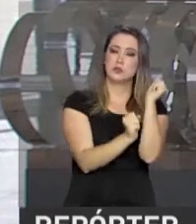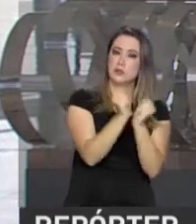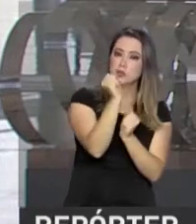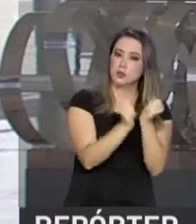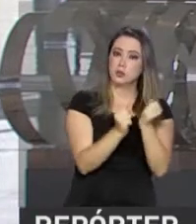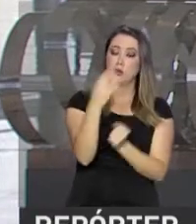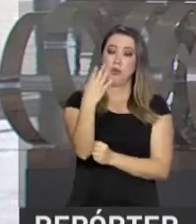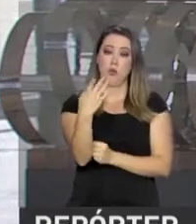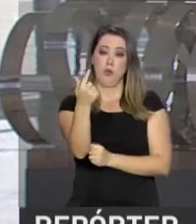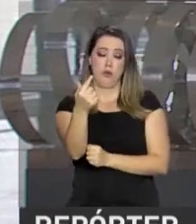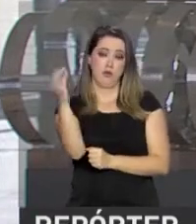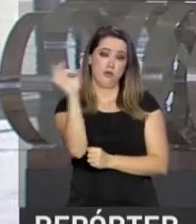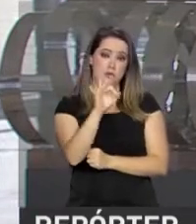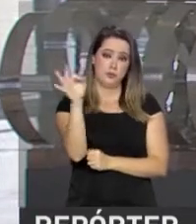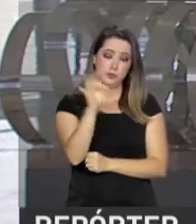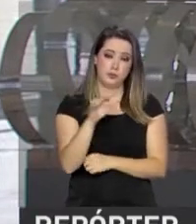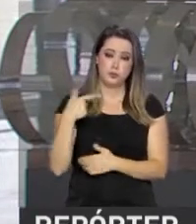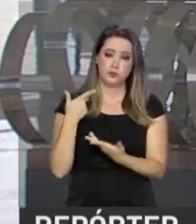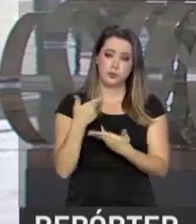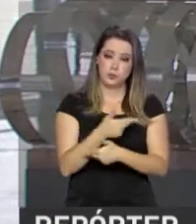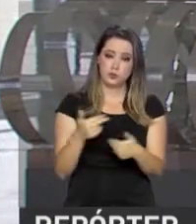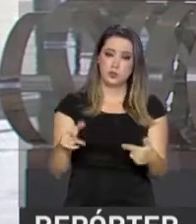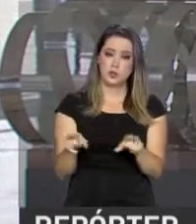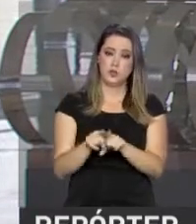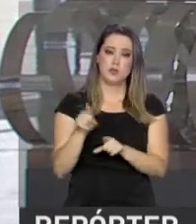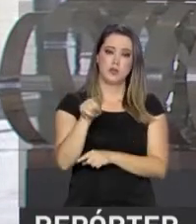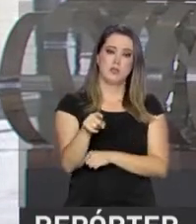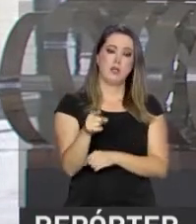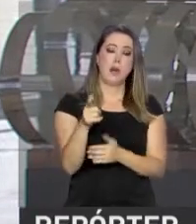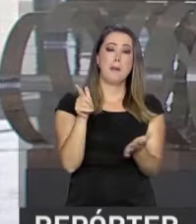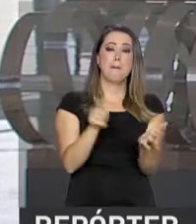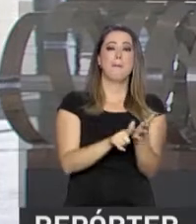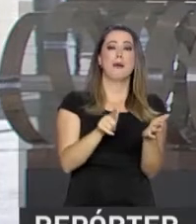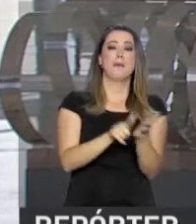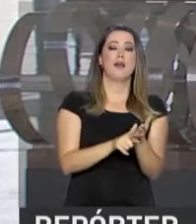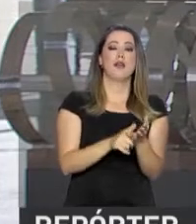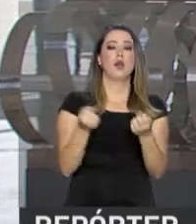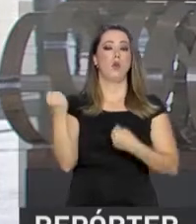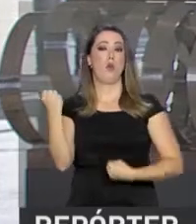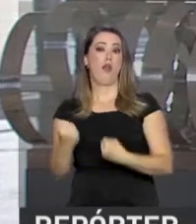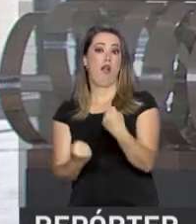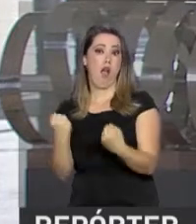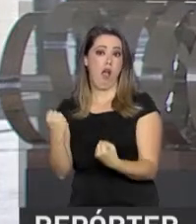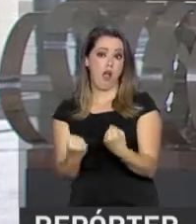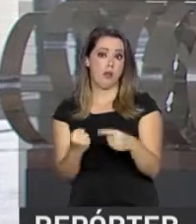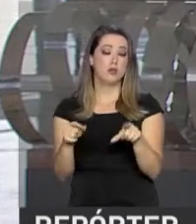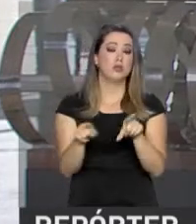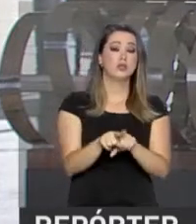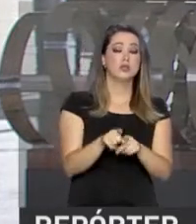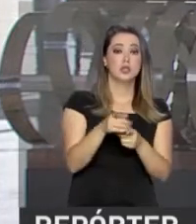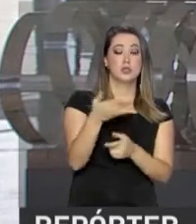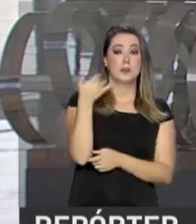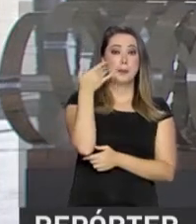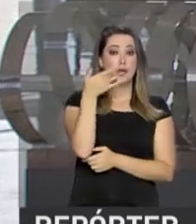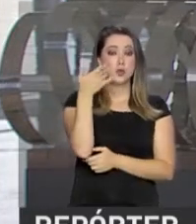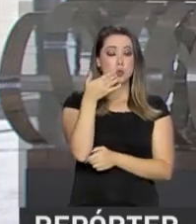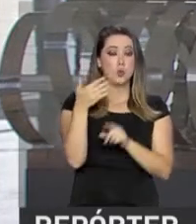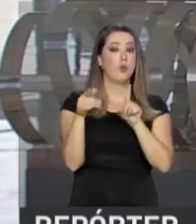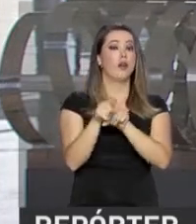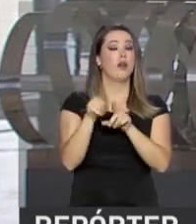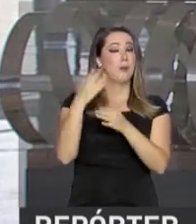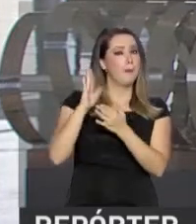Brasil no período. Há, entre esses produtos, a celulose, os automóveis de passageiros e também o açúcar foram